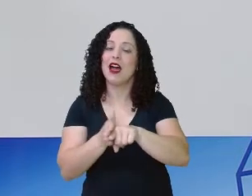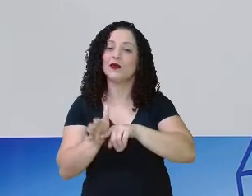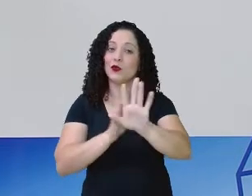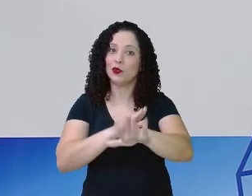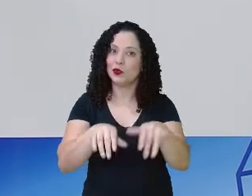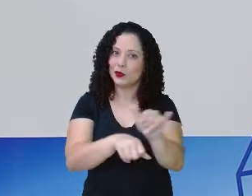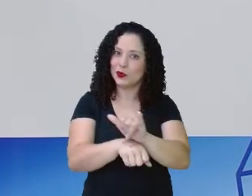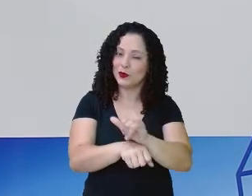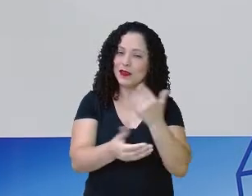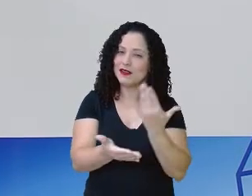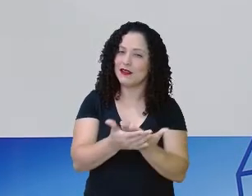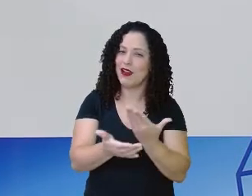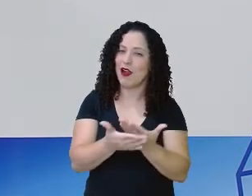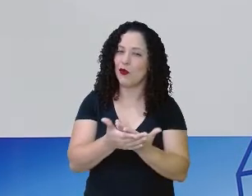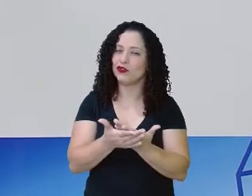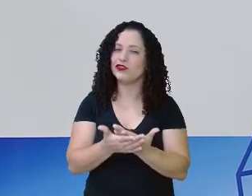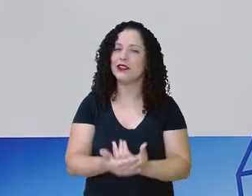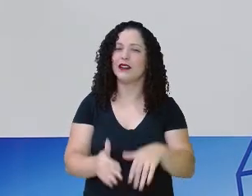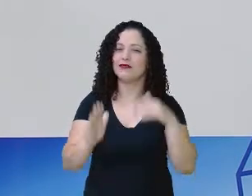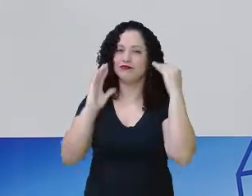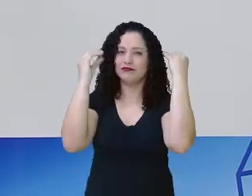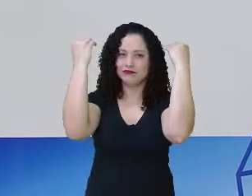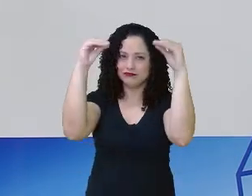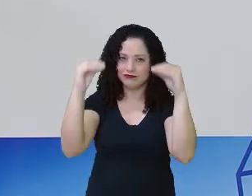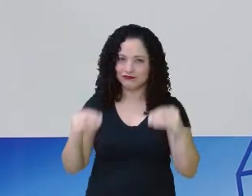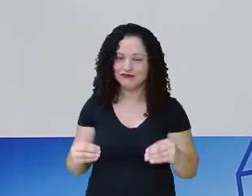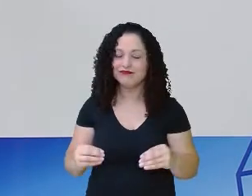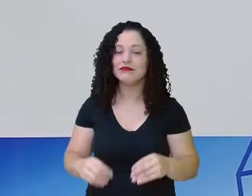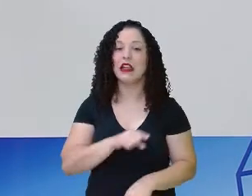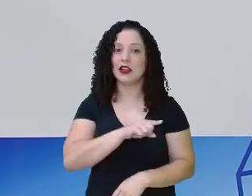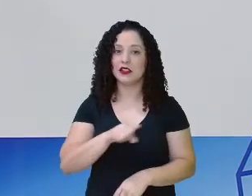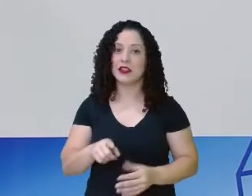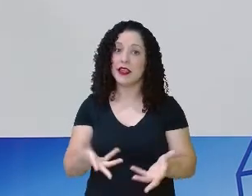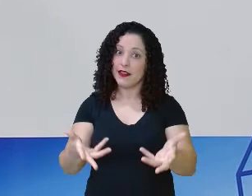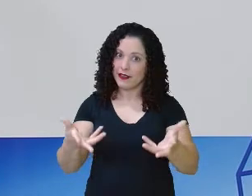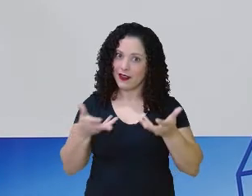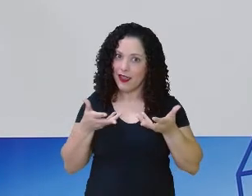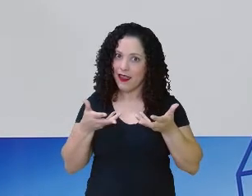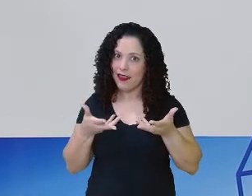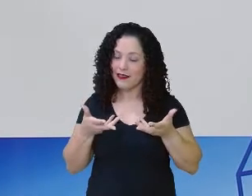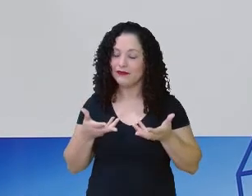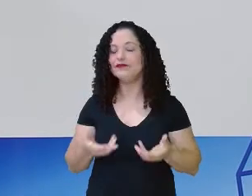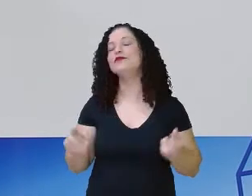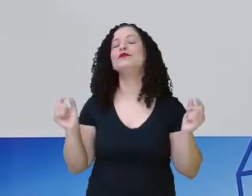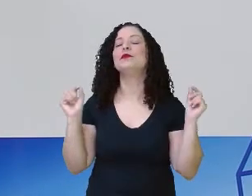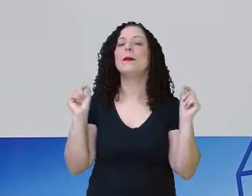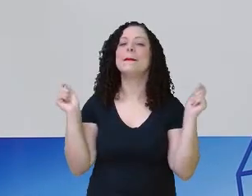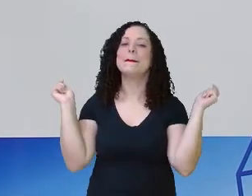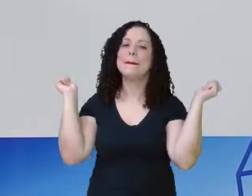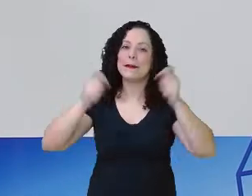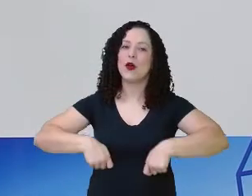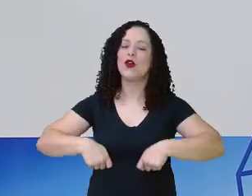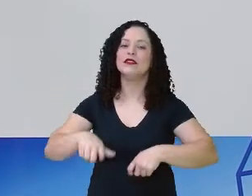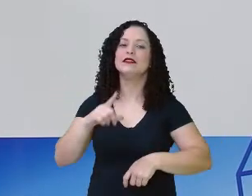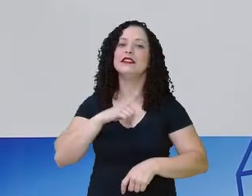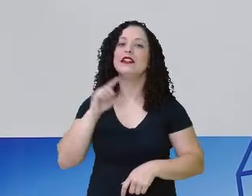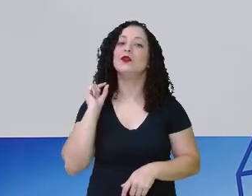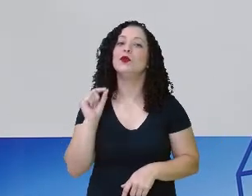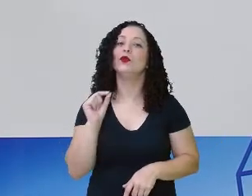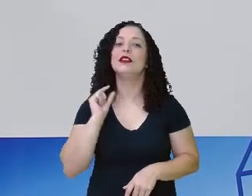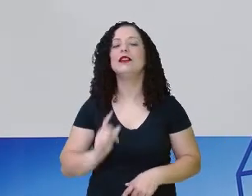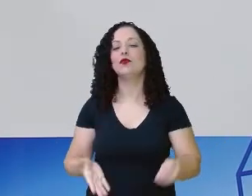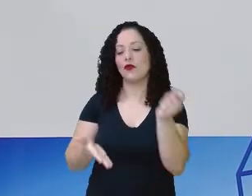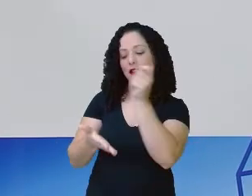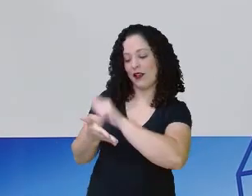e aquele conselhinho que eu sempre dou, Se você quiser, como ferramenta de estudo, pode ter aí ao seu lado um caderninho,